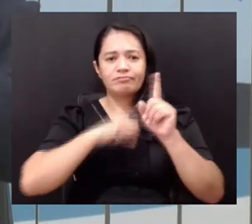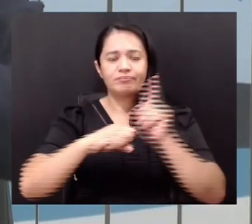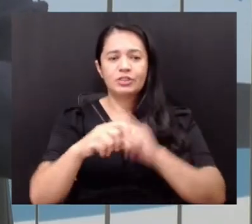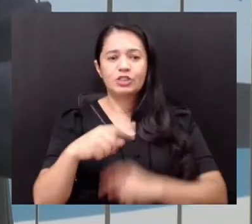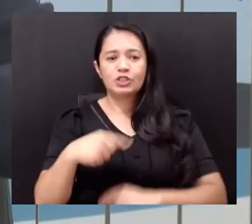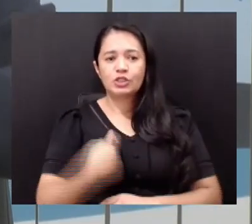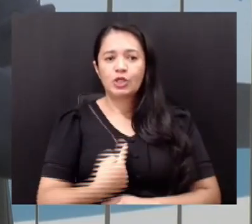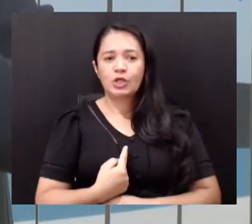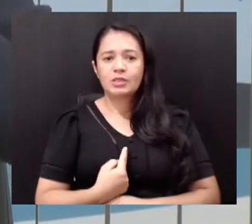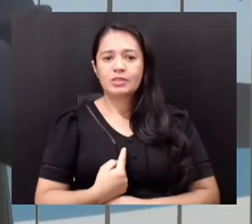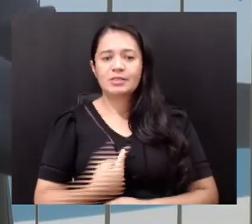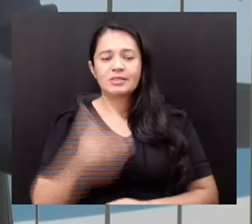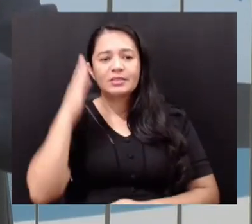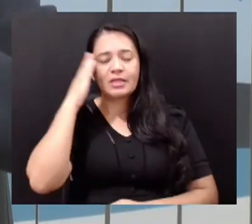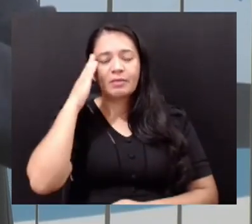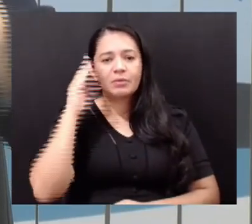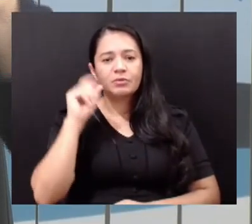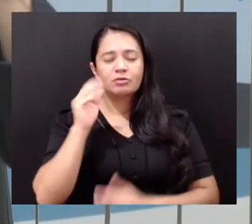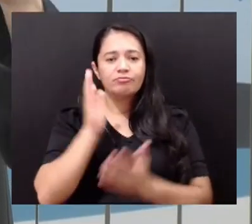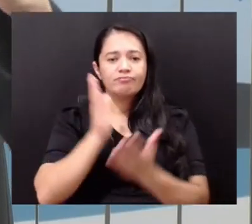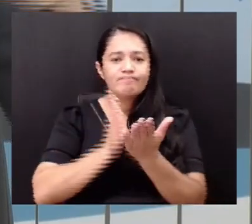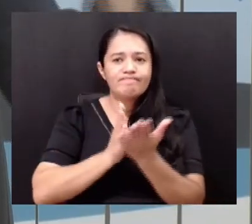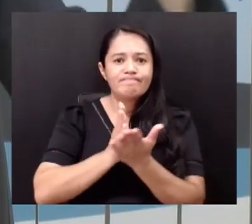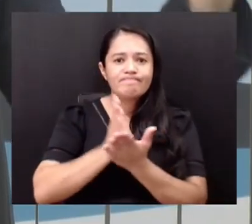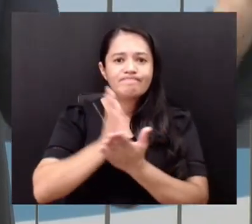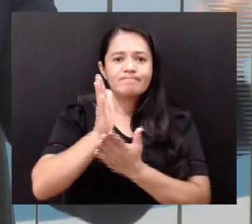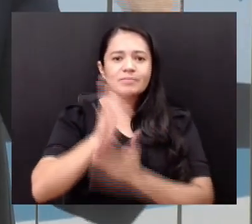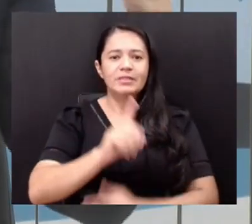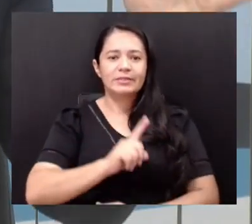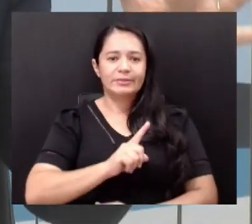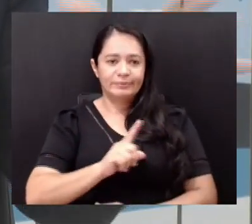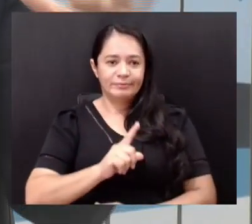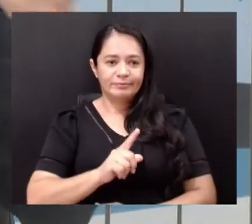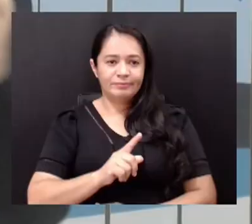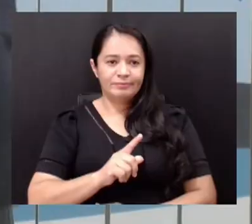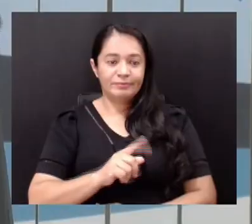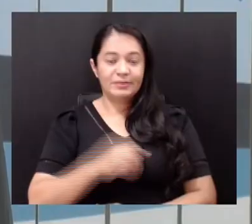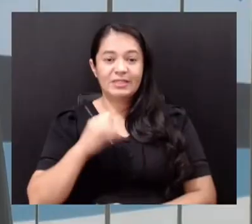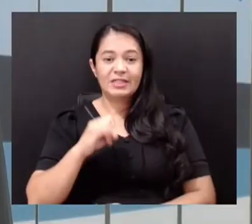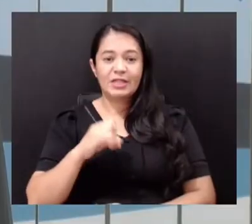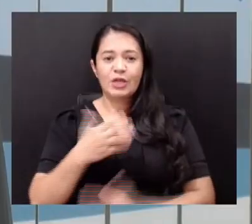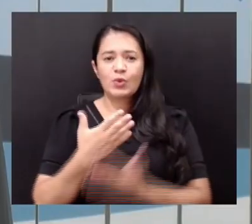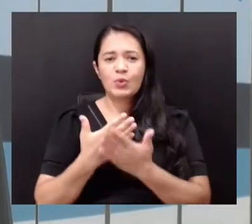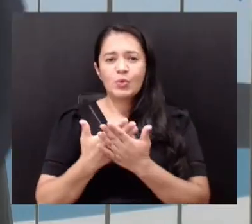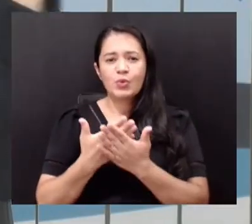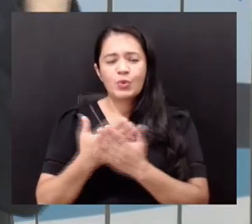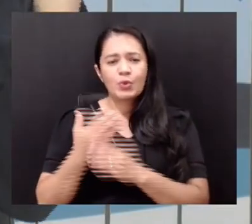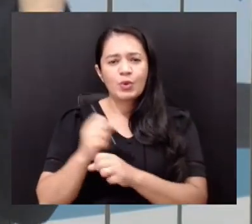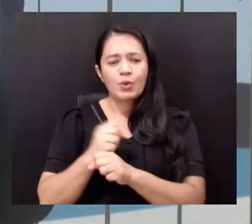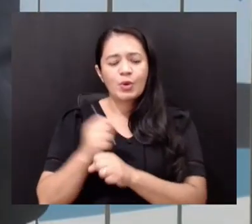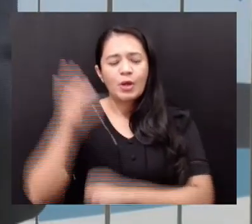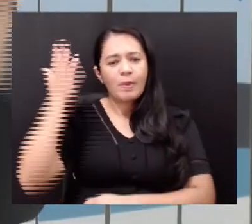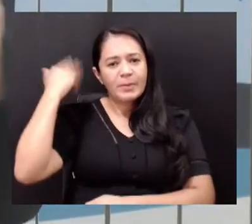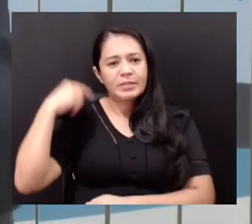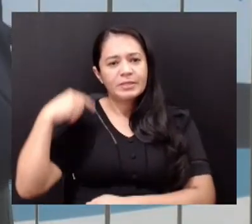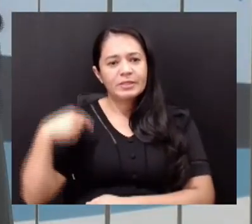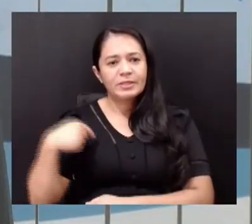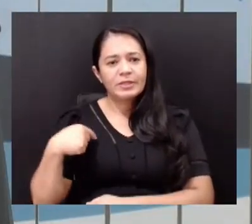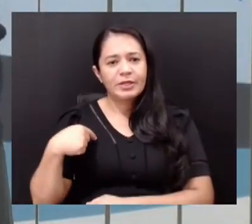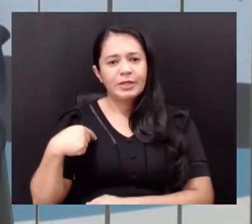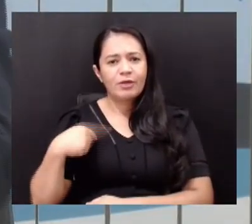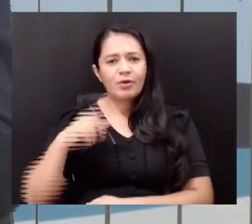um caminho para prosseguir. Quando eu estudei o ano passado isso, que a gente estudou, fiquei na Inglaterra